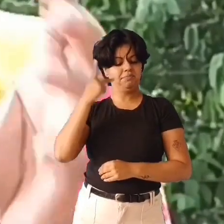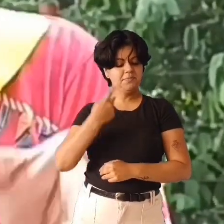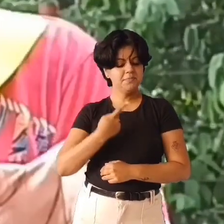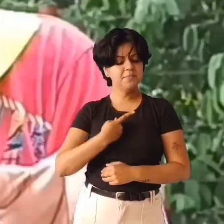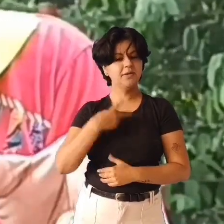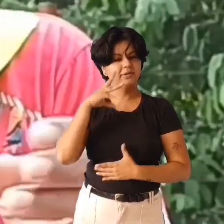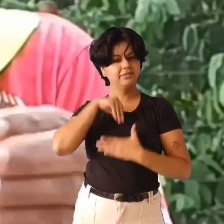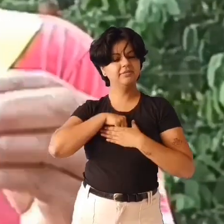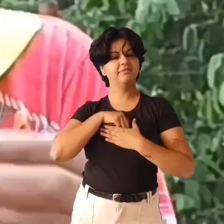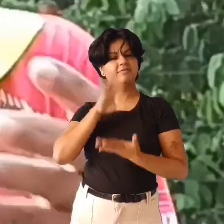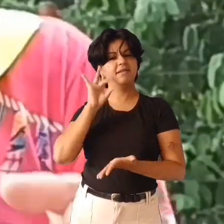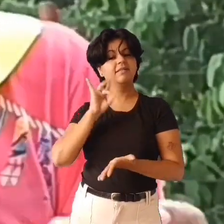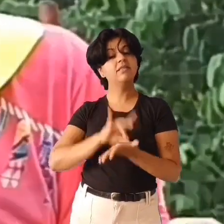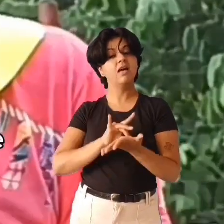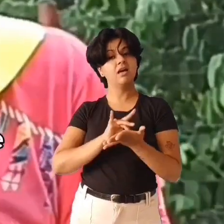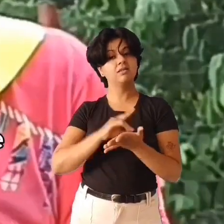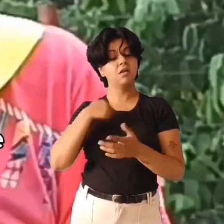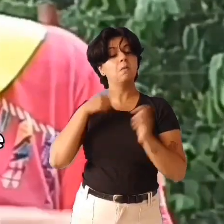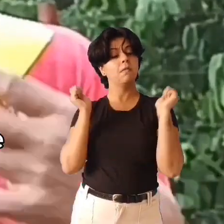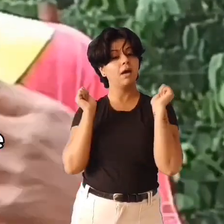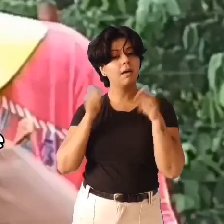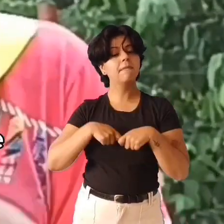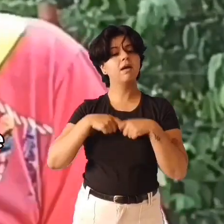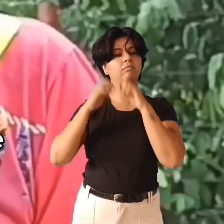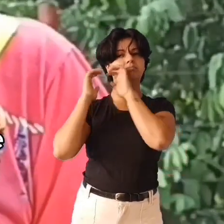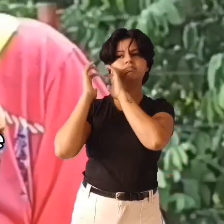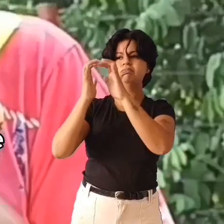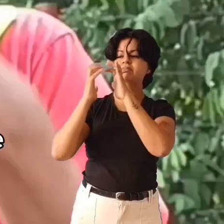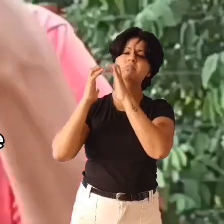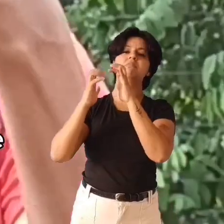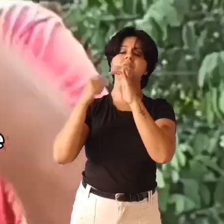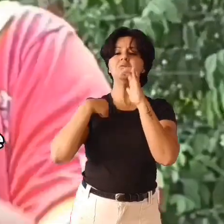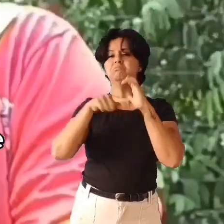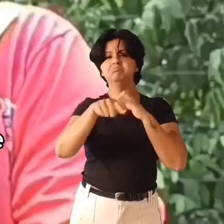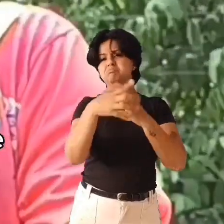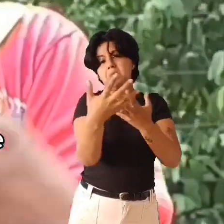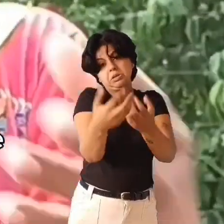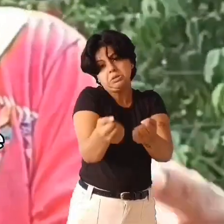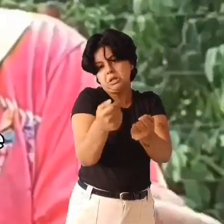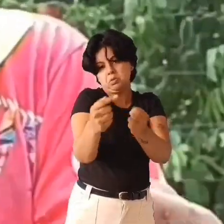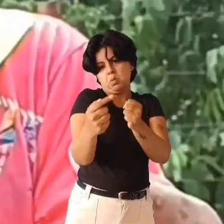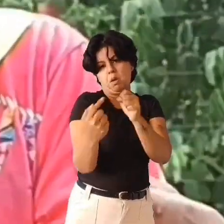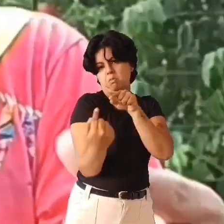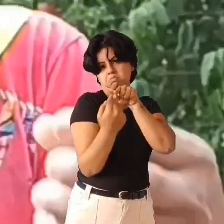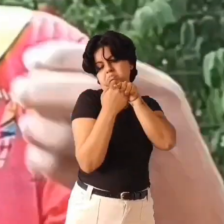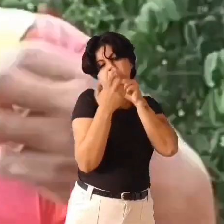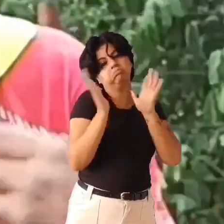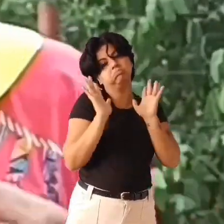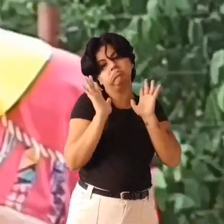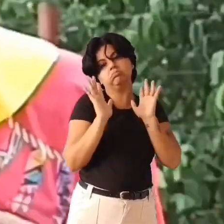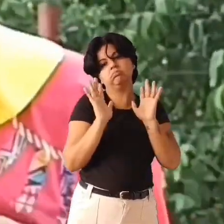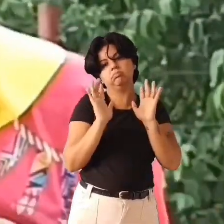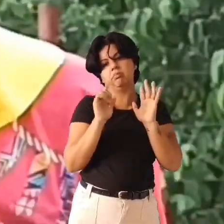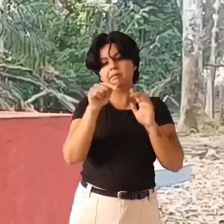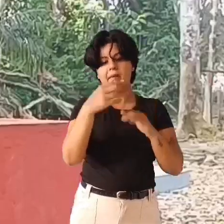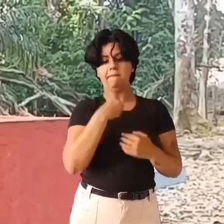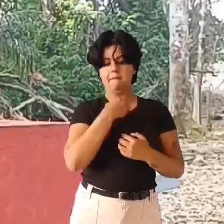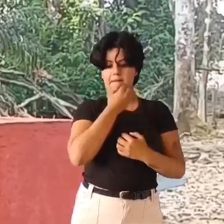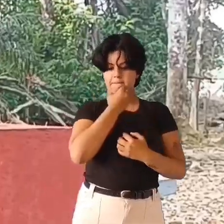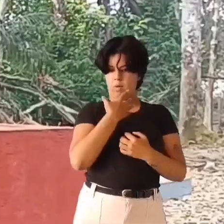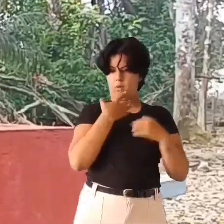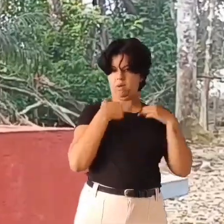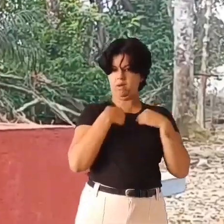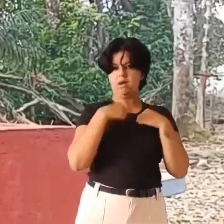nos torna realmente um ser humano. Porque nós temos essa capacidade de não aceitar aquilo que não é pra gente. Nem tudo